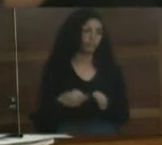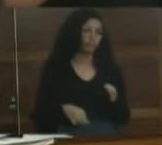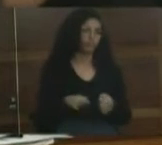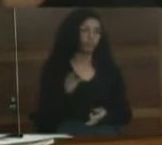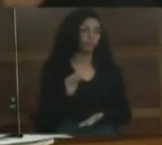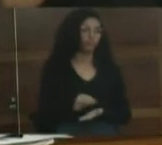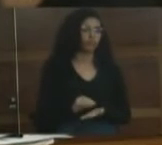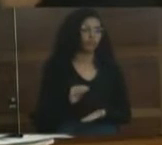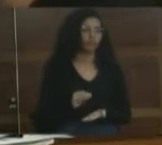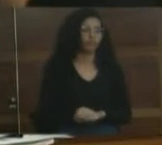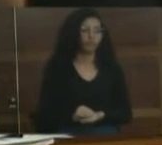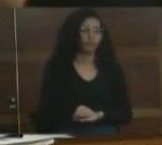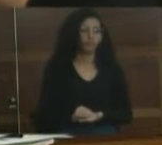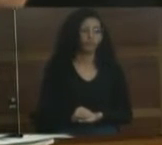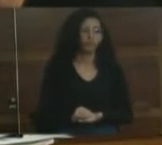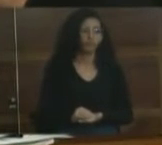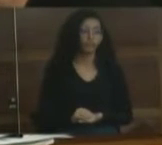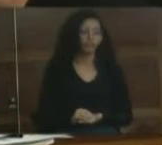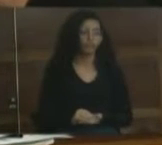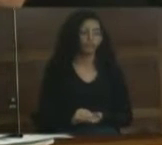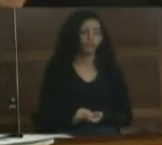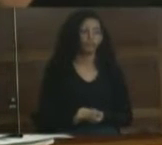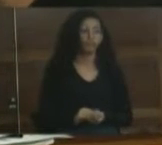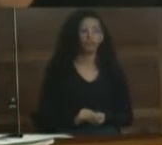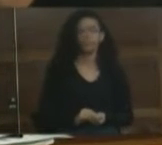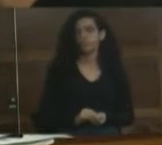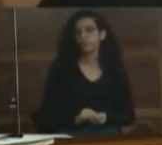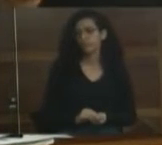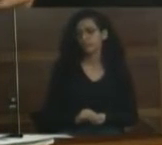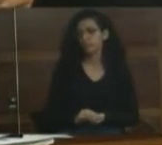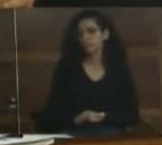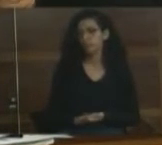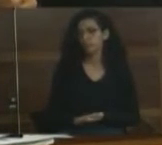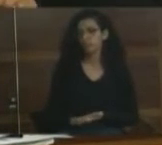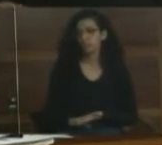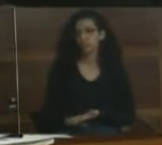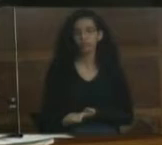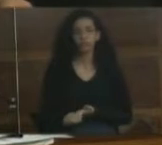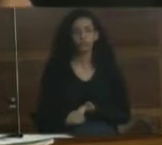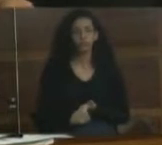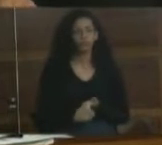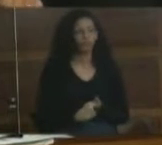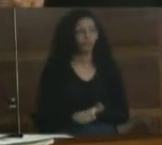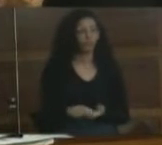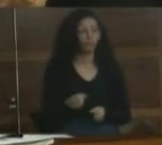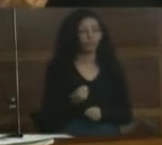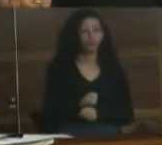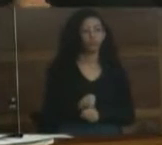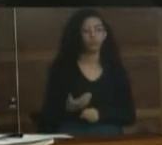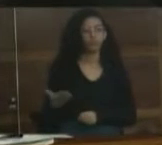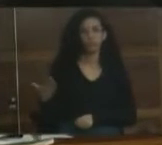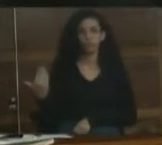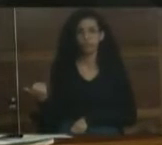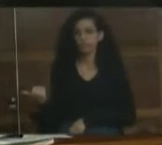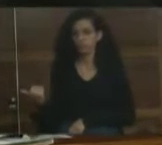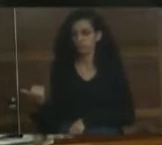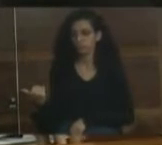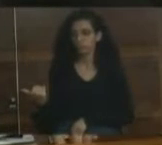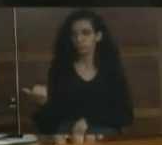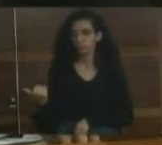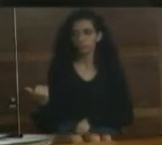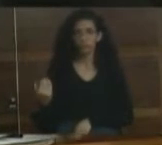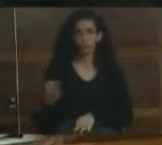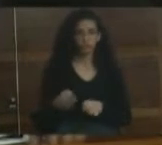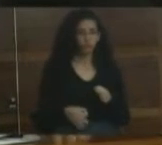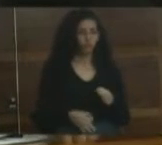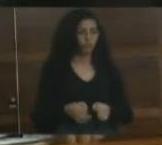injusta porque tá sendo aplicado integralmente até mais se você perceber esse inclusive esse o ano que passou a o